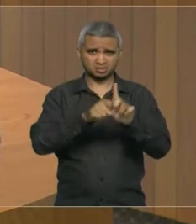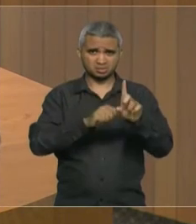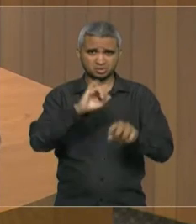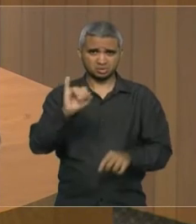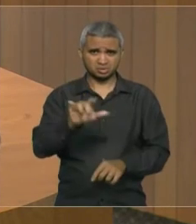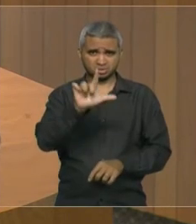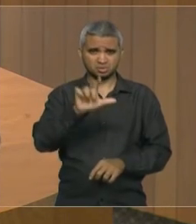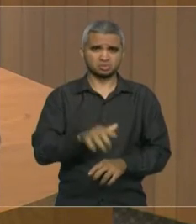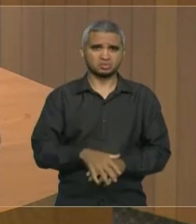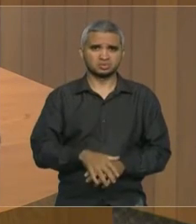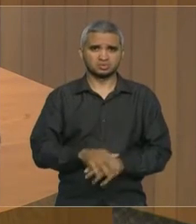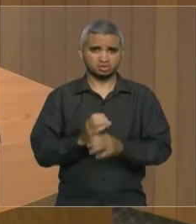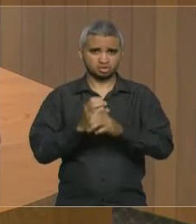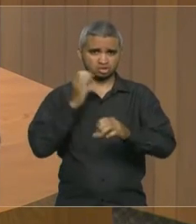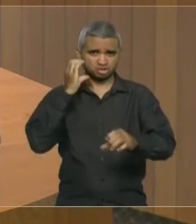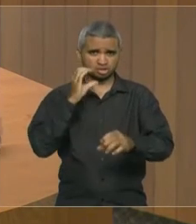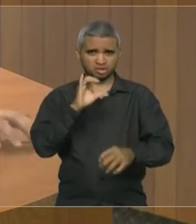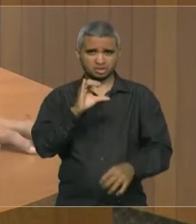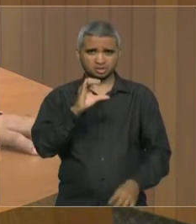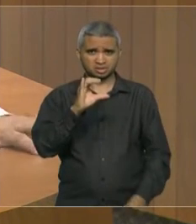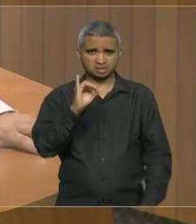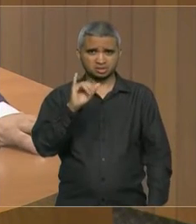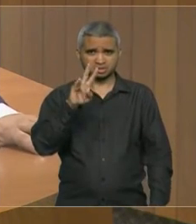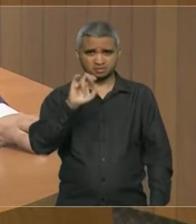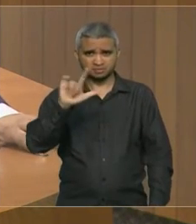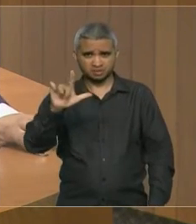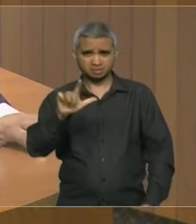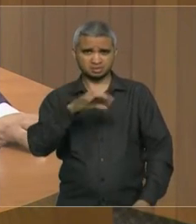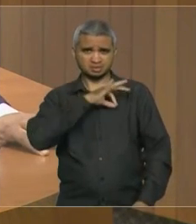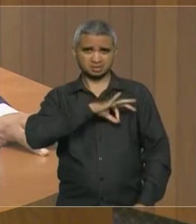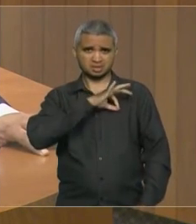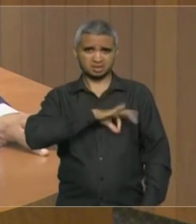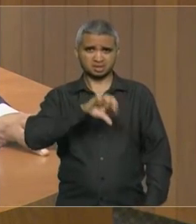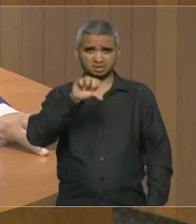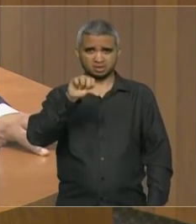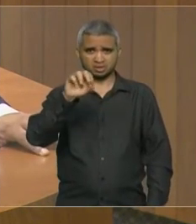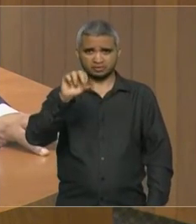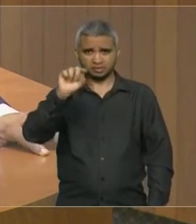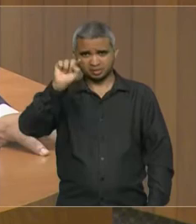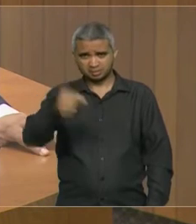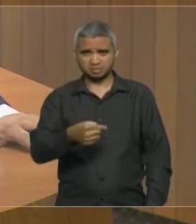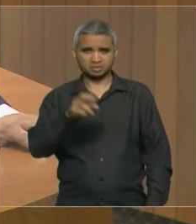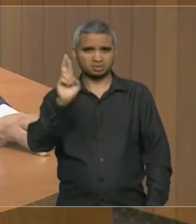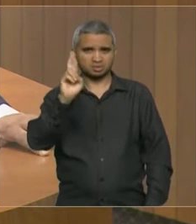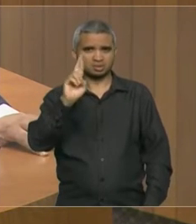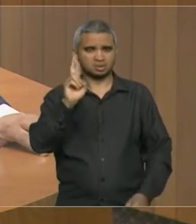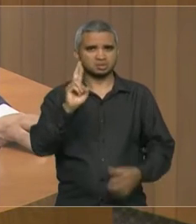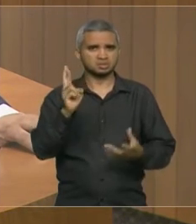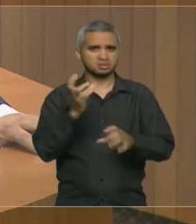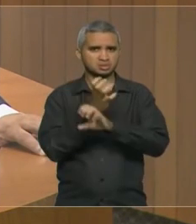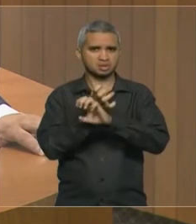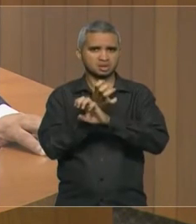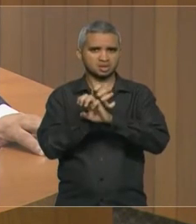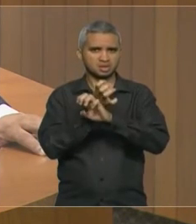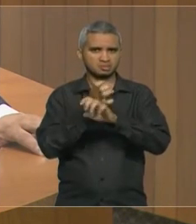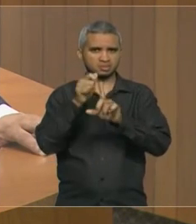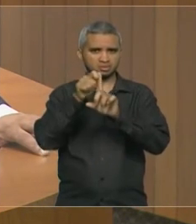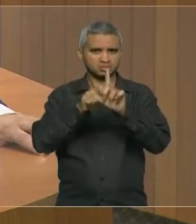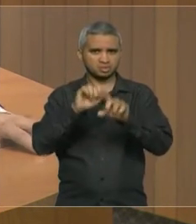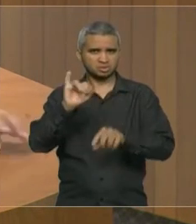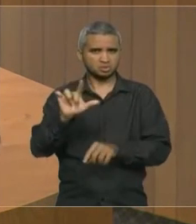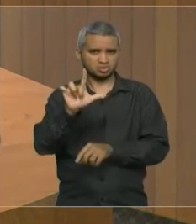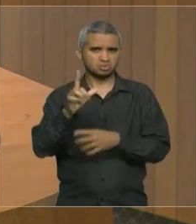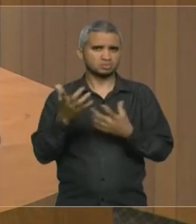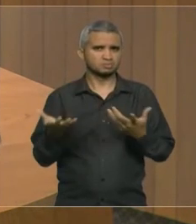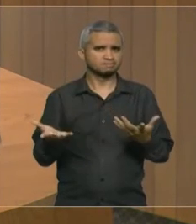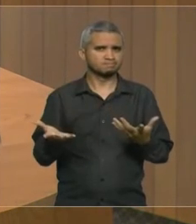Um engenheiro civil recebendo um salário de R$ 90 mil na CAEMA no mês de julho. Então, nós